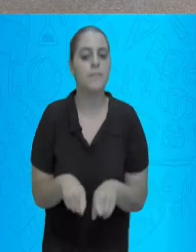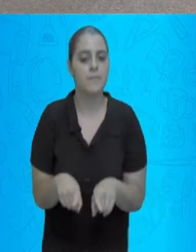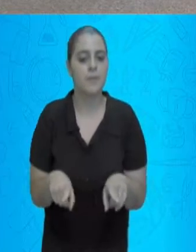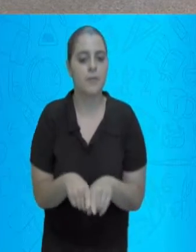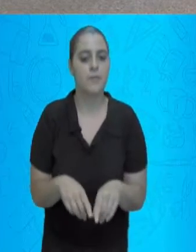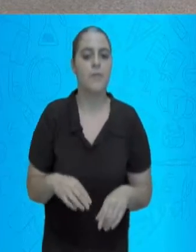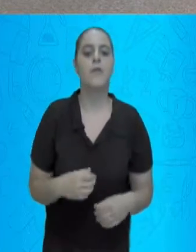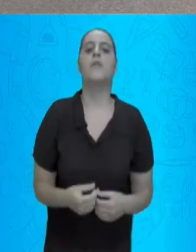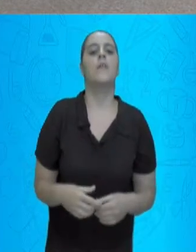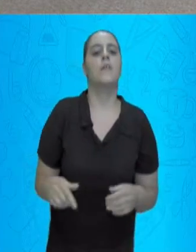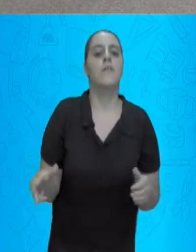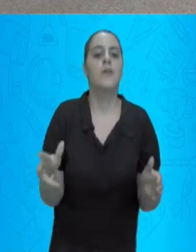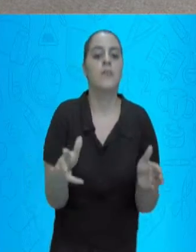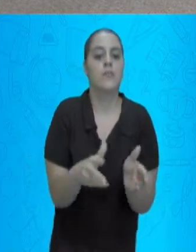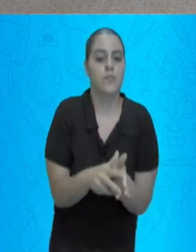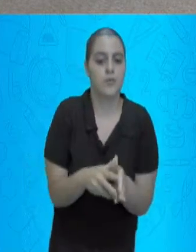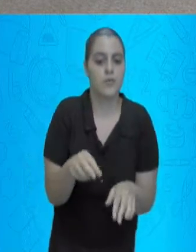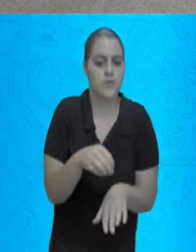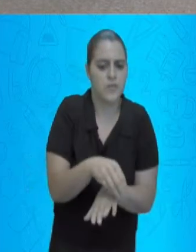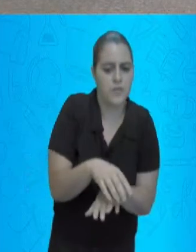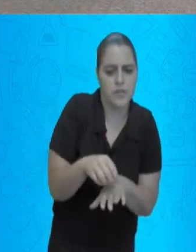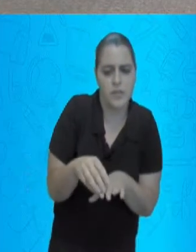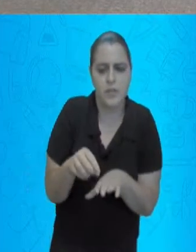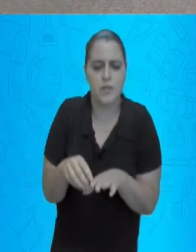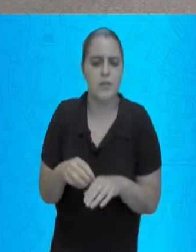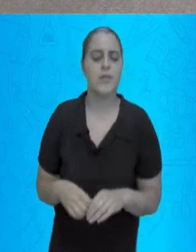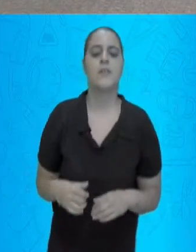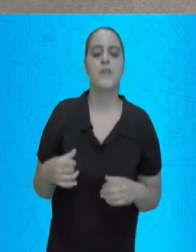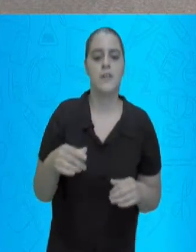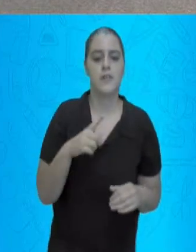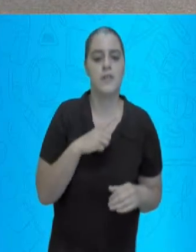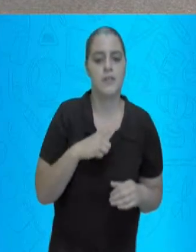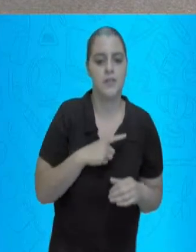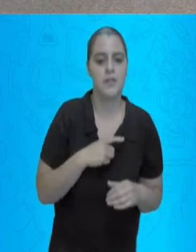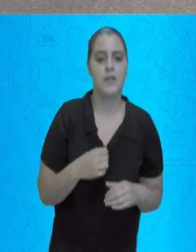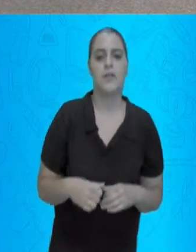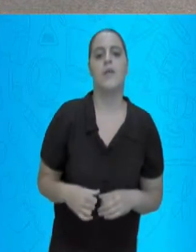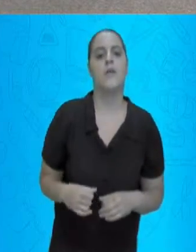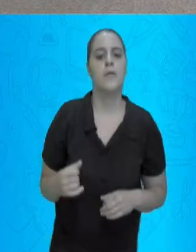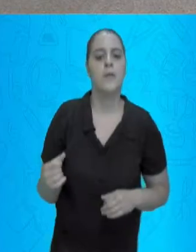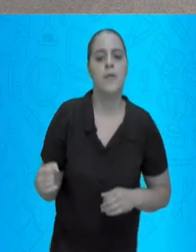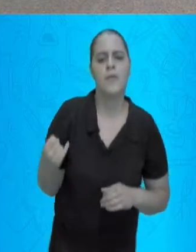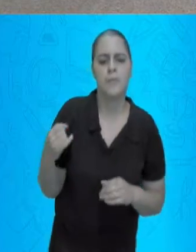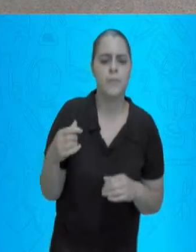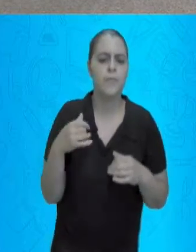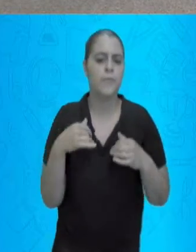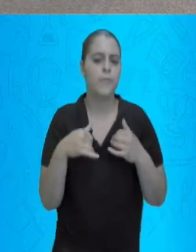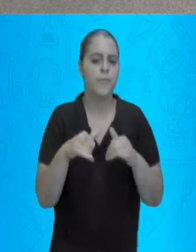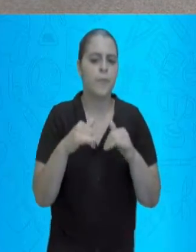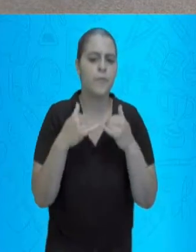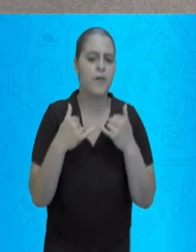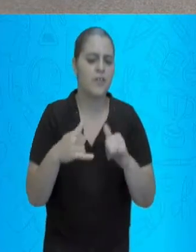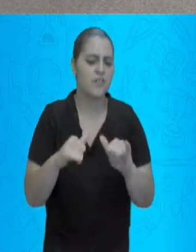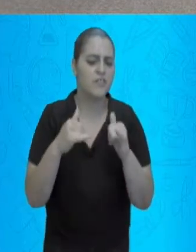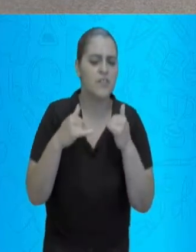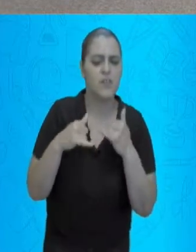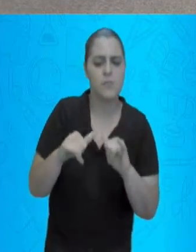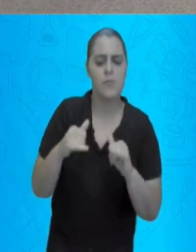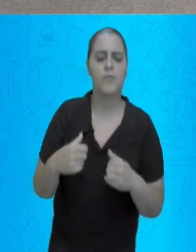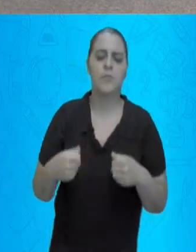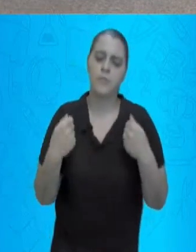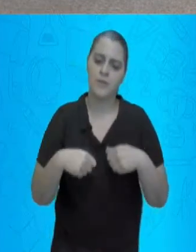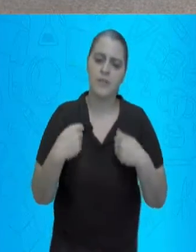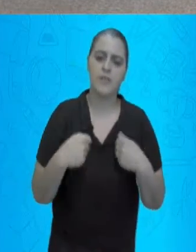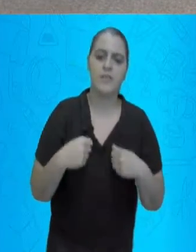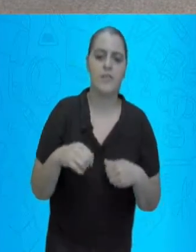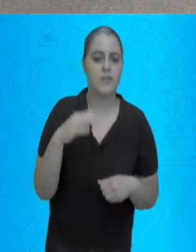dos fósseis que se obtém algumas novas pistas para chegar onde